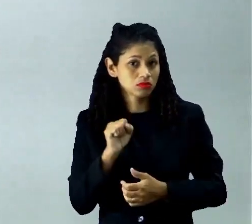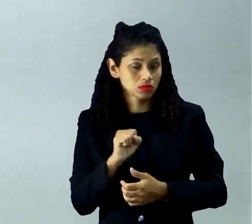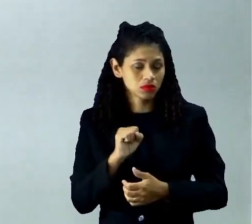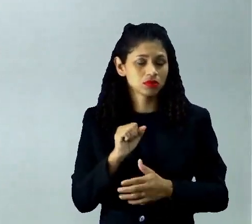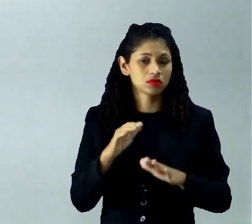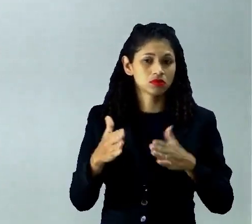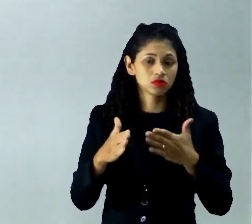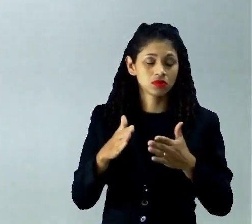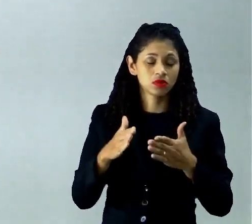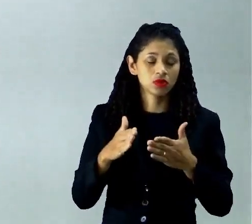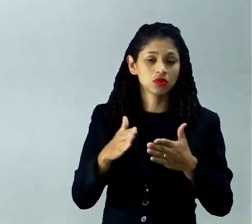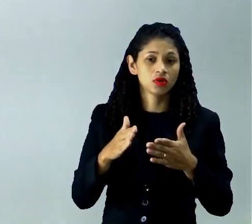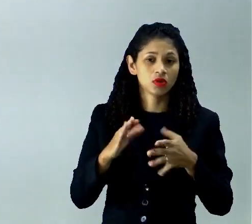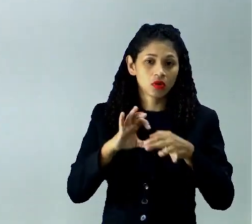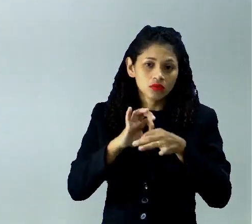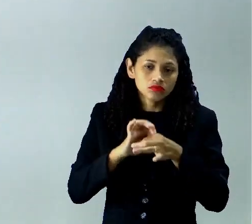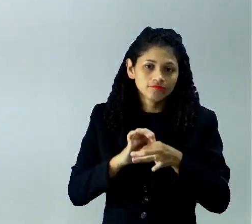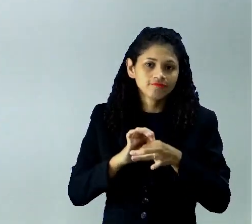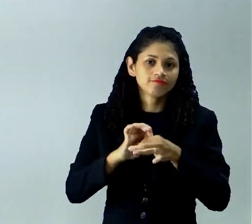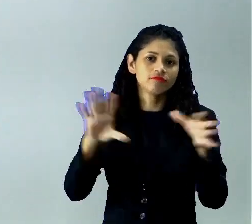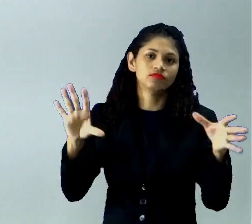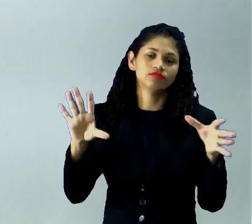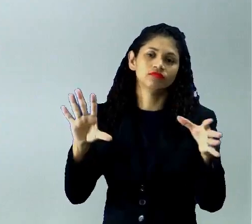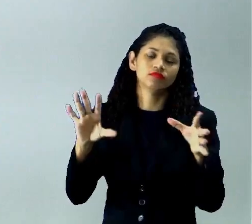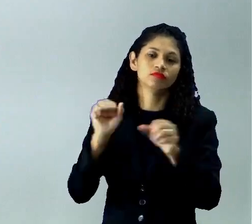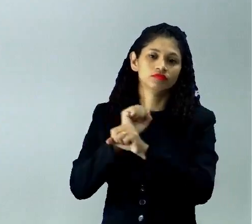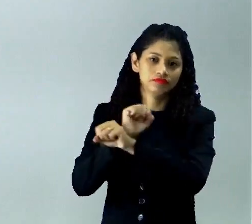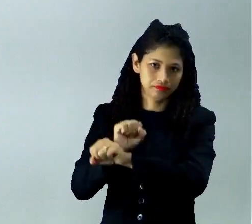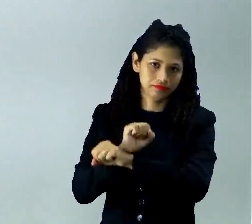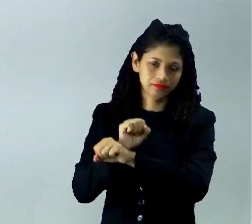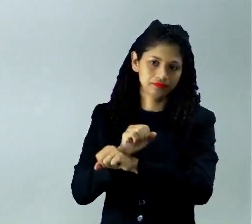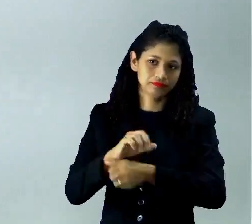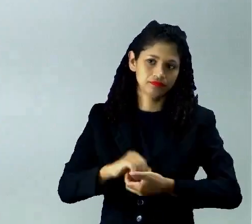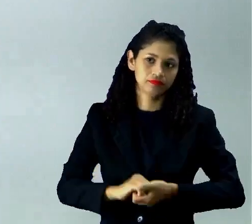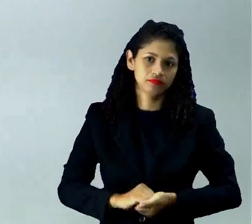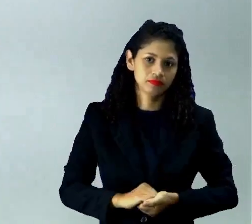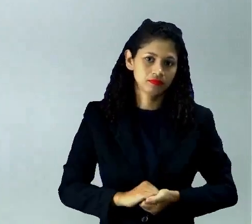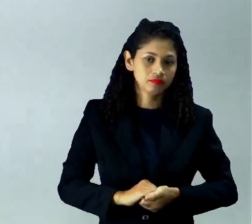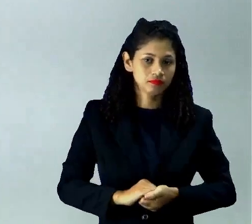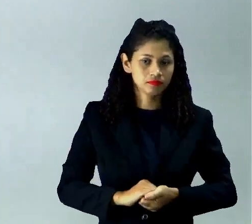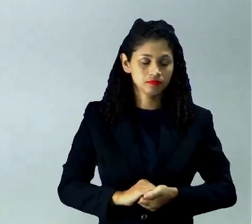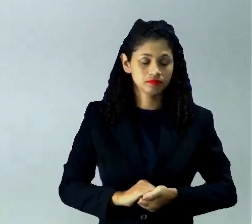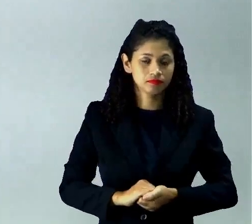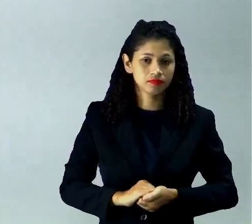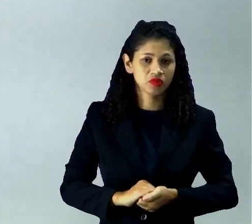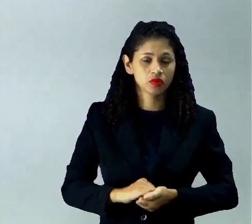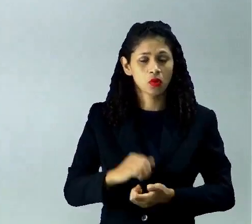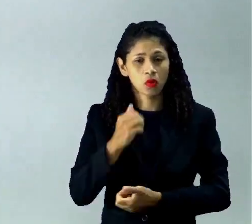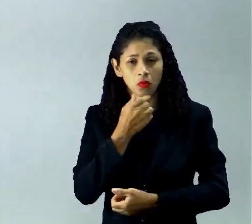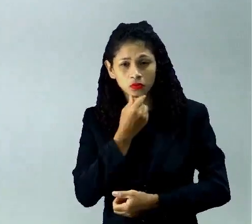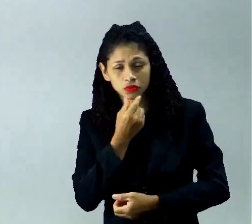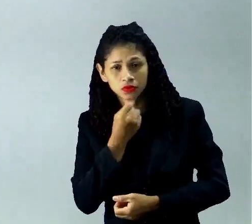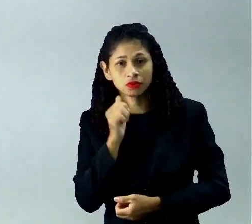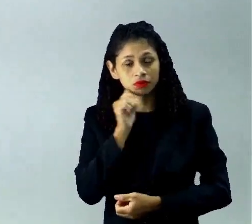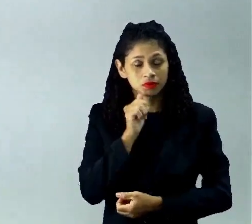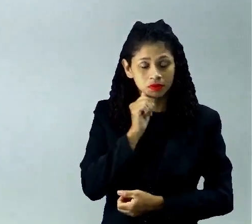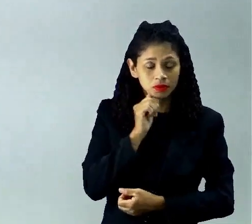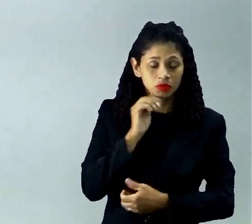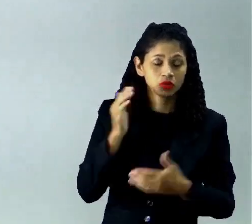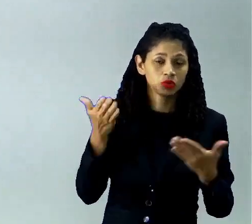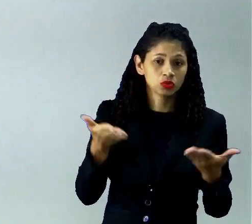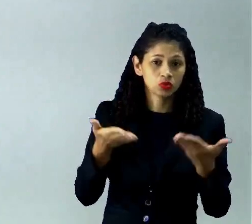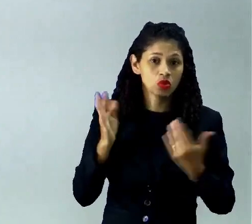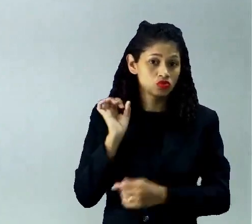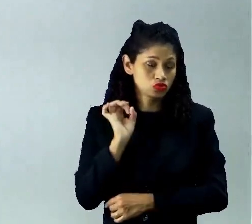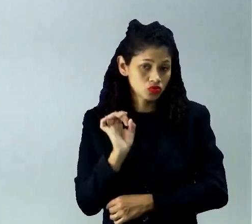abolição da escravidão, né, intercontinental. Então, meninas e meninos, por hoje é só. Para ter